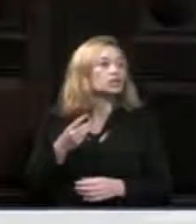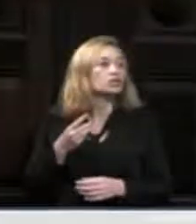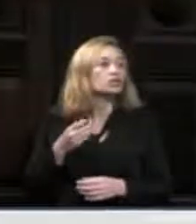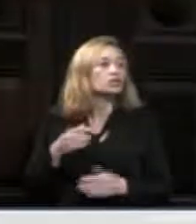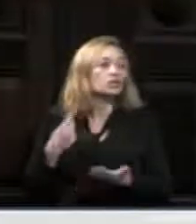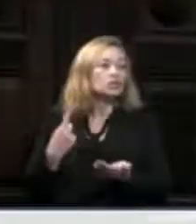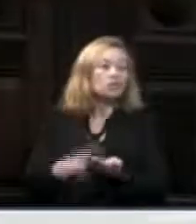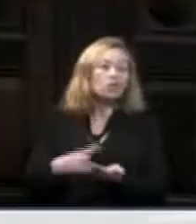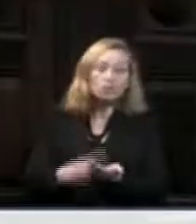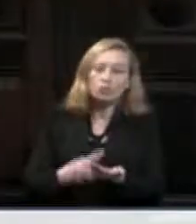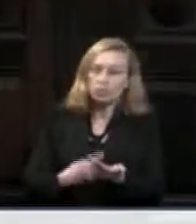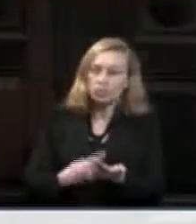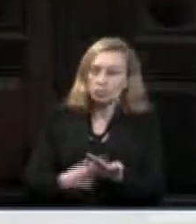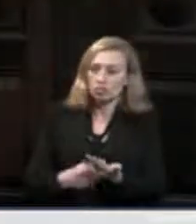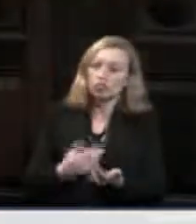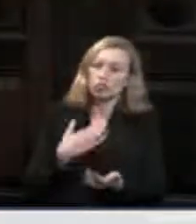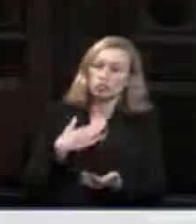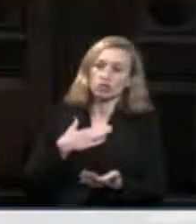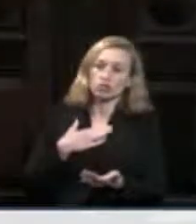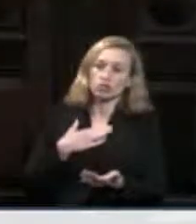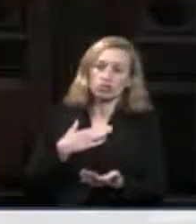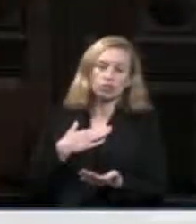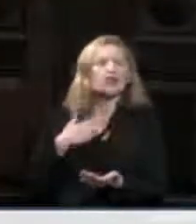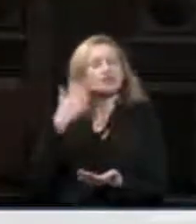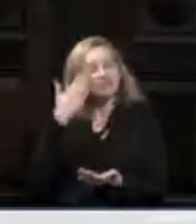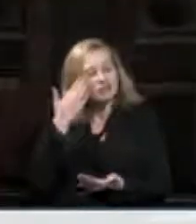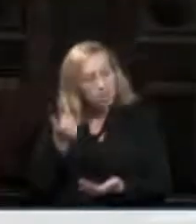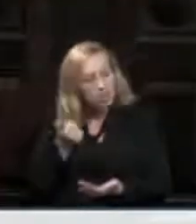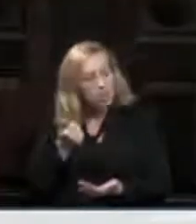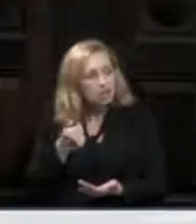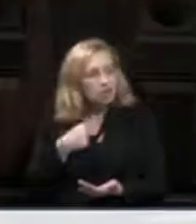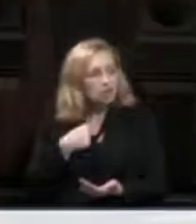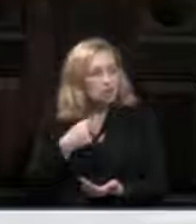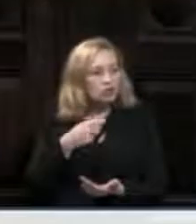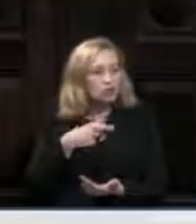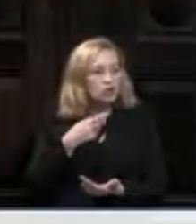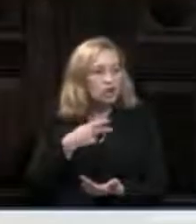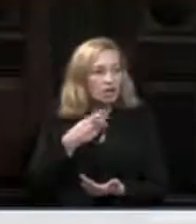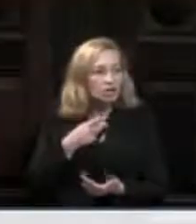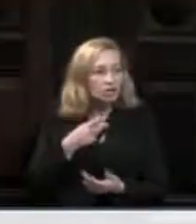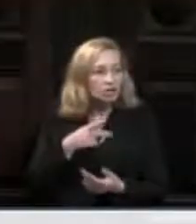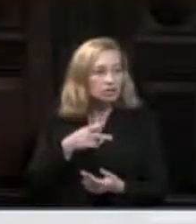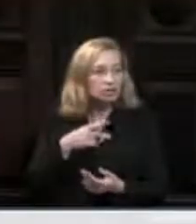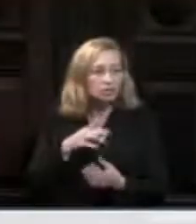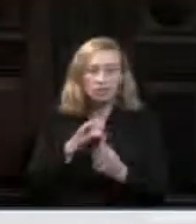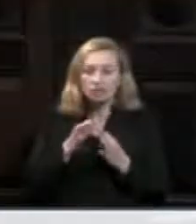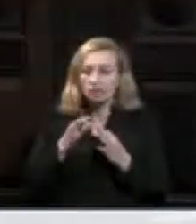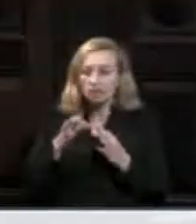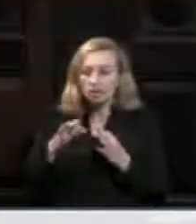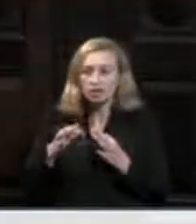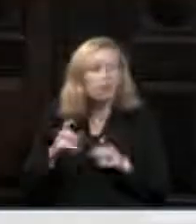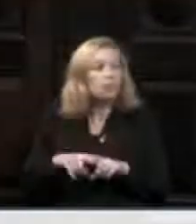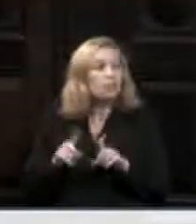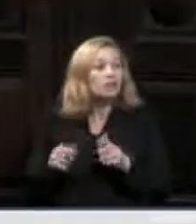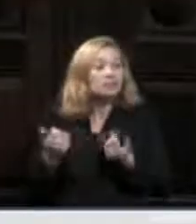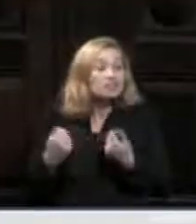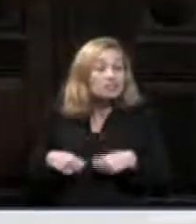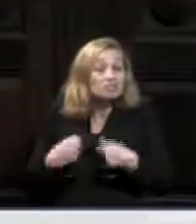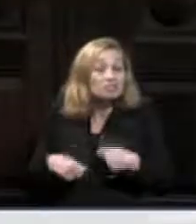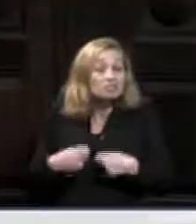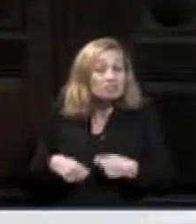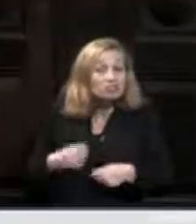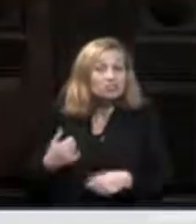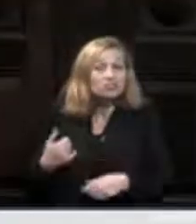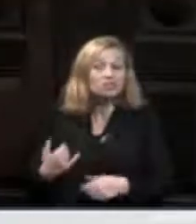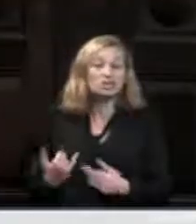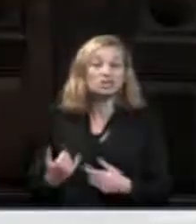minha linha de raciocínio. Sei que eu estou sendo aqui um pouco extenso, mas necessário se faz